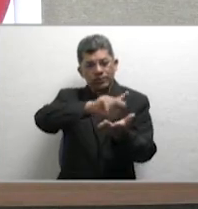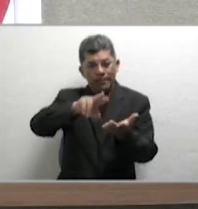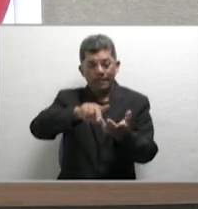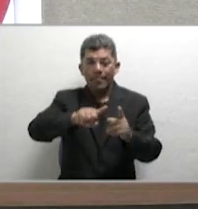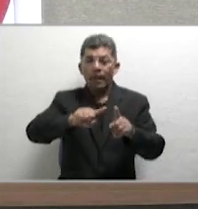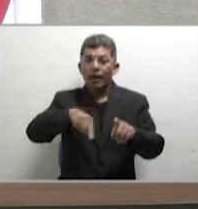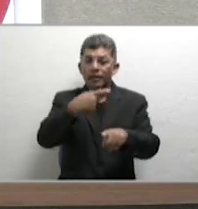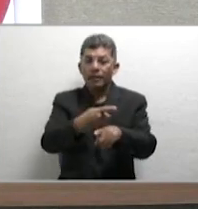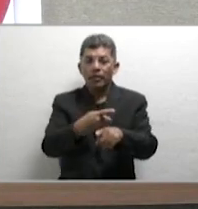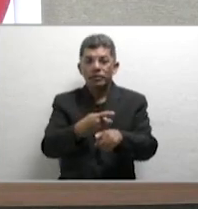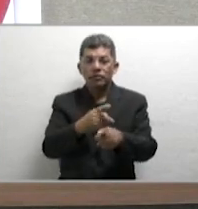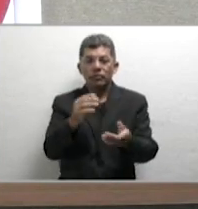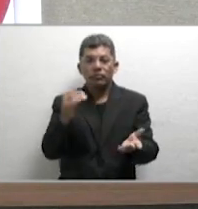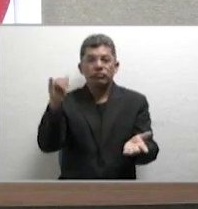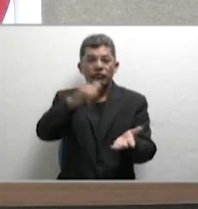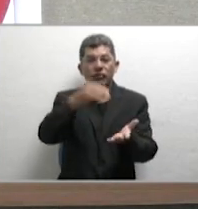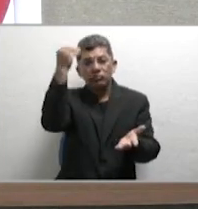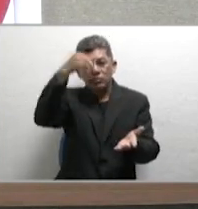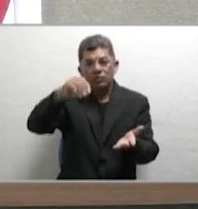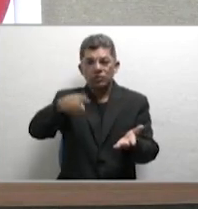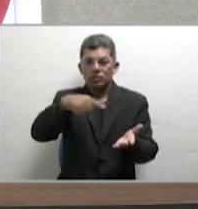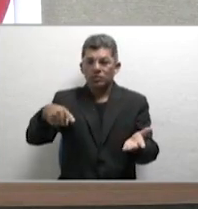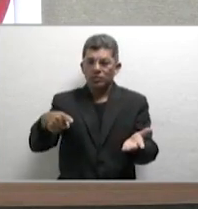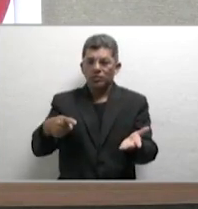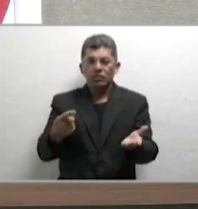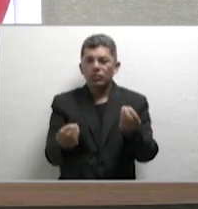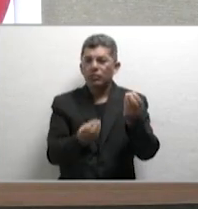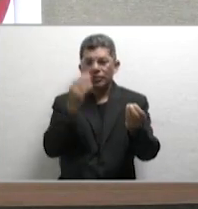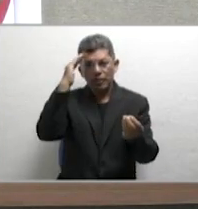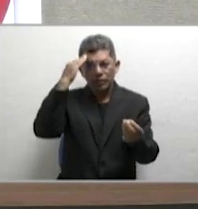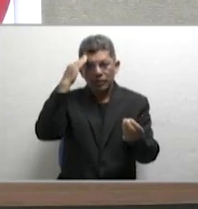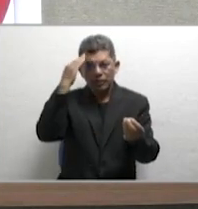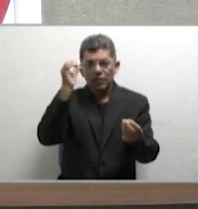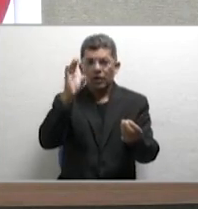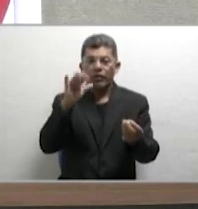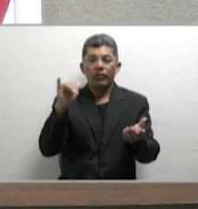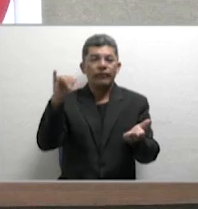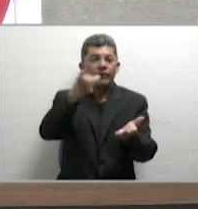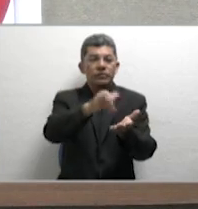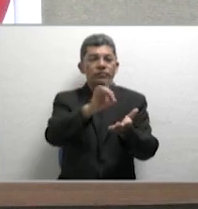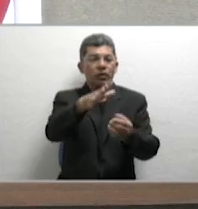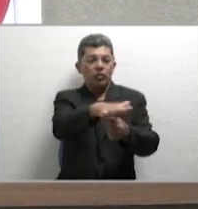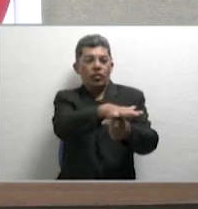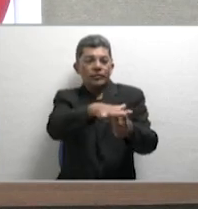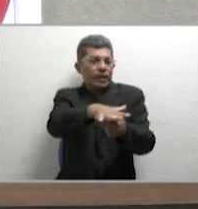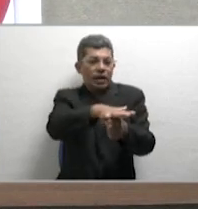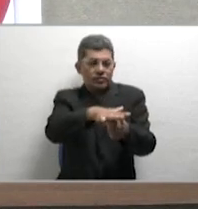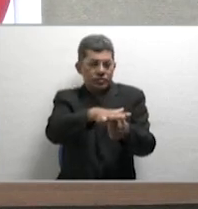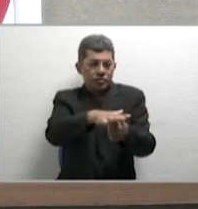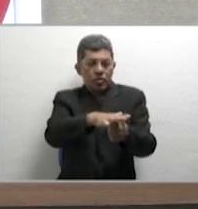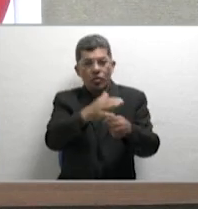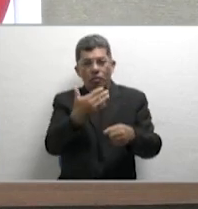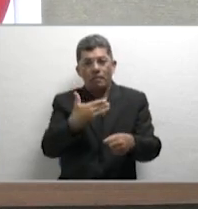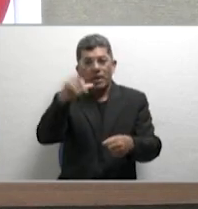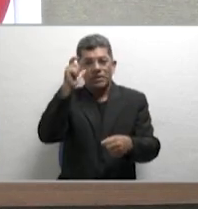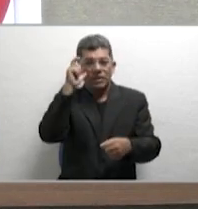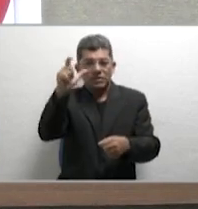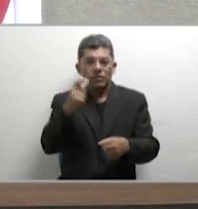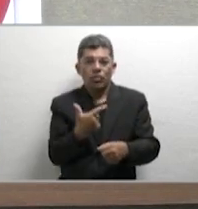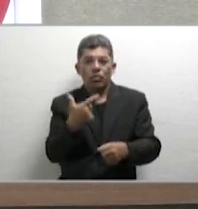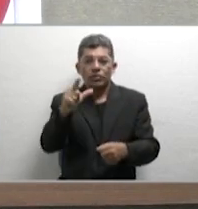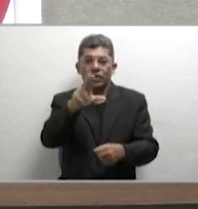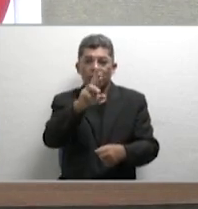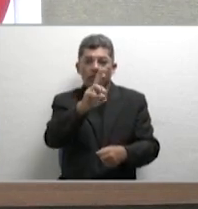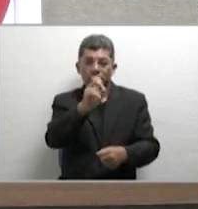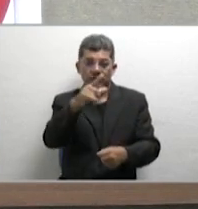não cumpre o voo. O que que se entende disso aí? Que eles só vão se tiver uma lotação ou se tiver um voo mais interessante para outra região, eles